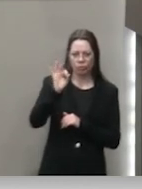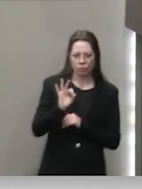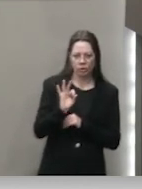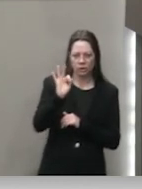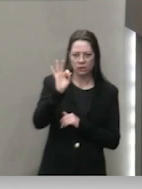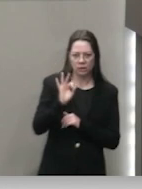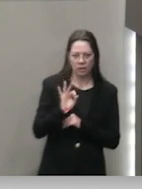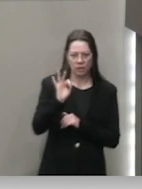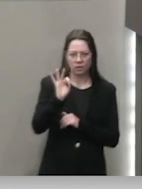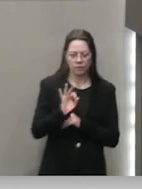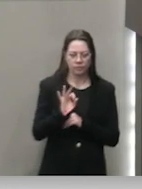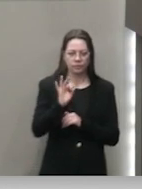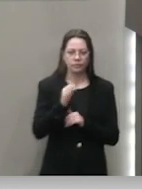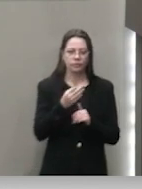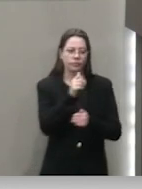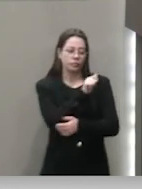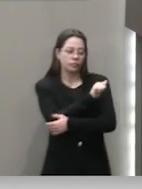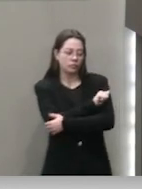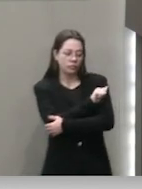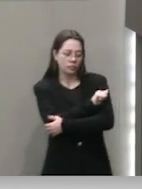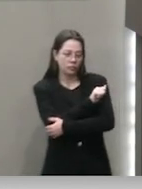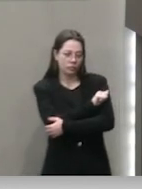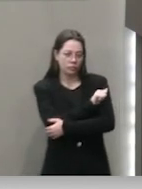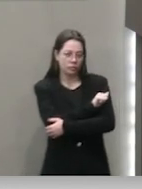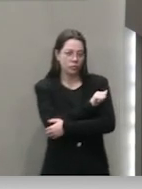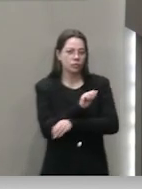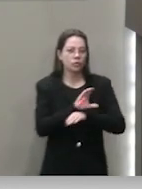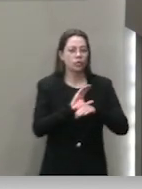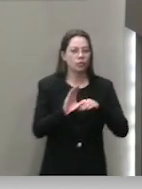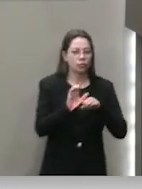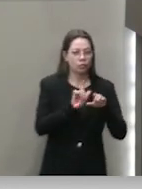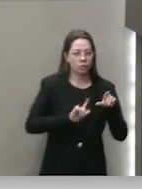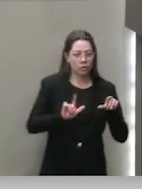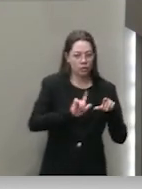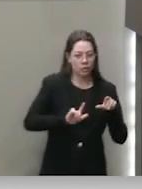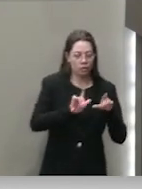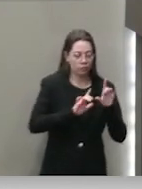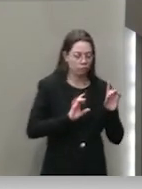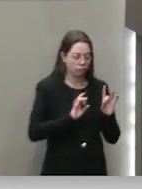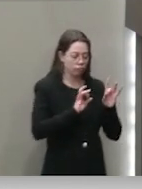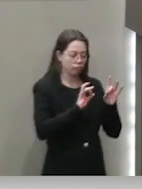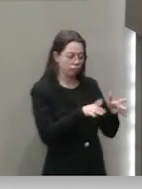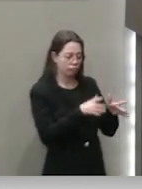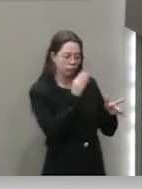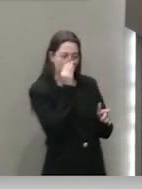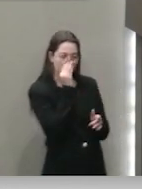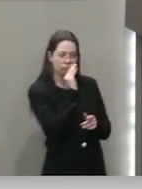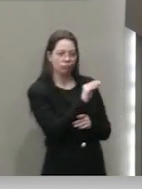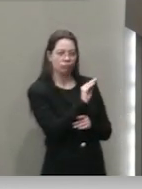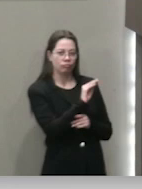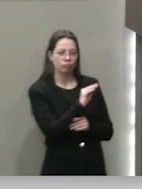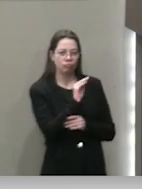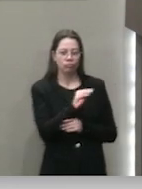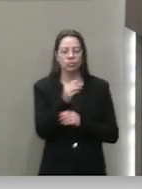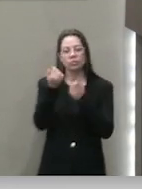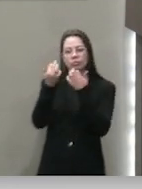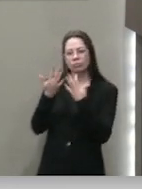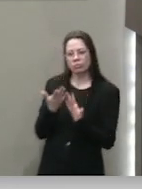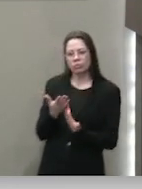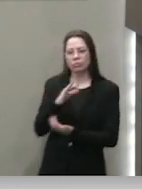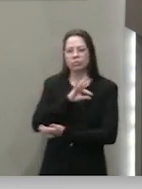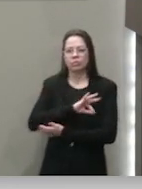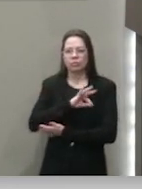de licenciatura abandonando os cursos. Fica claro que os salários e as